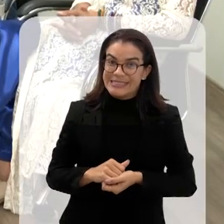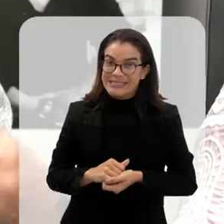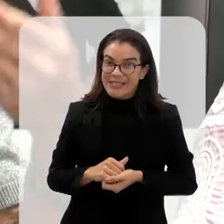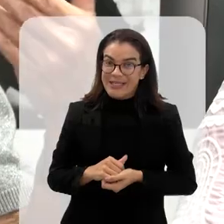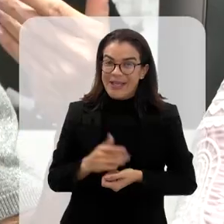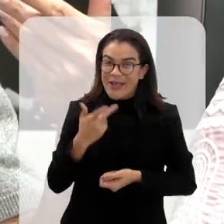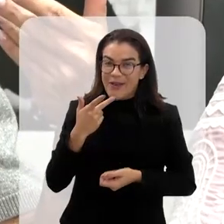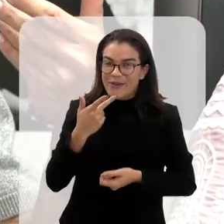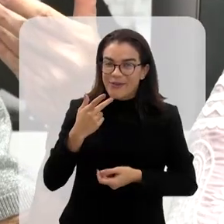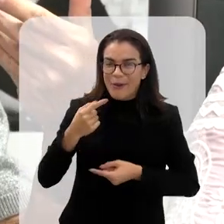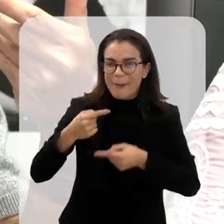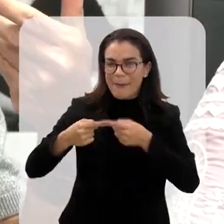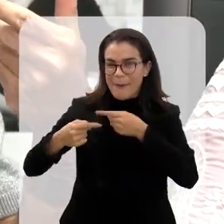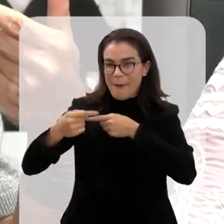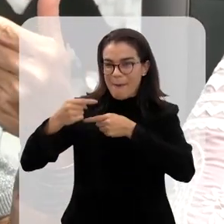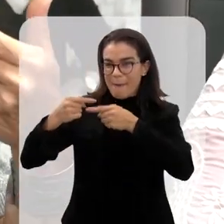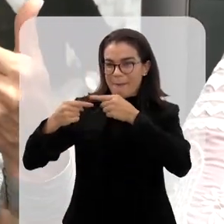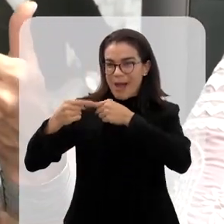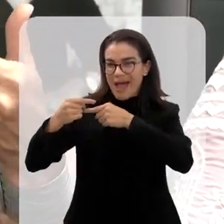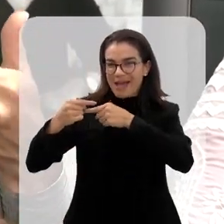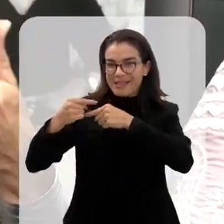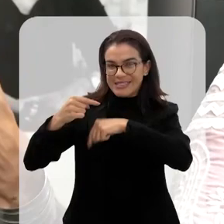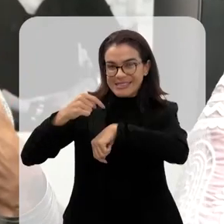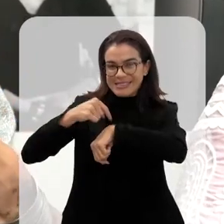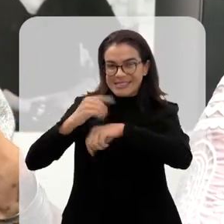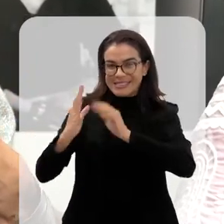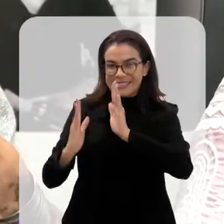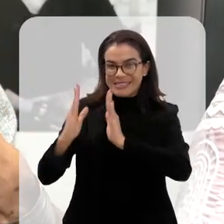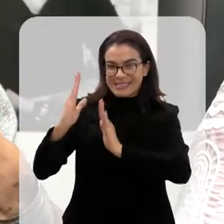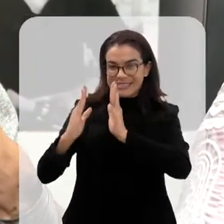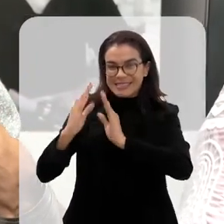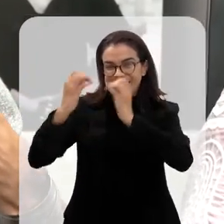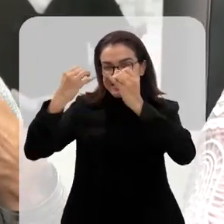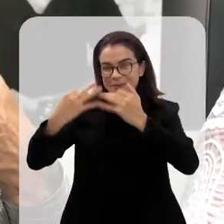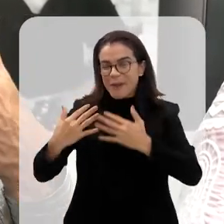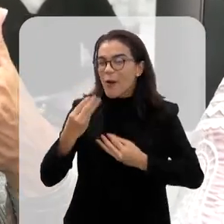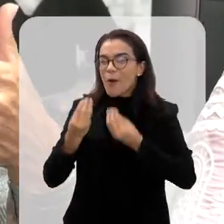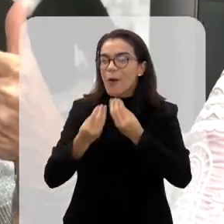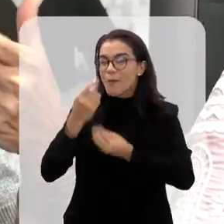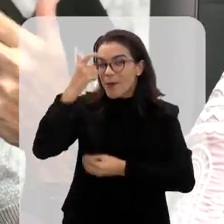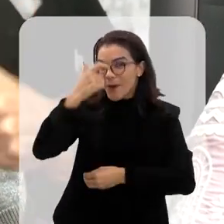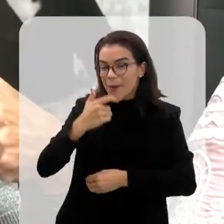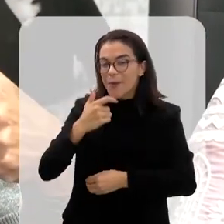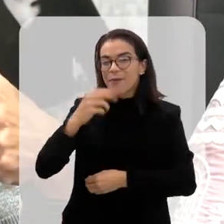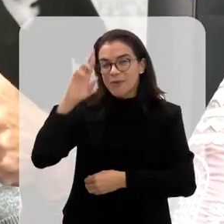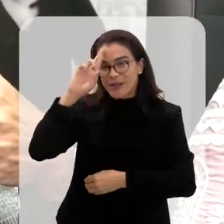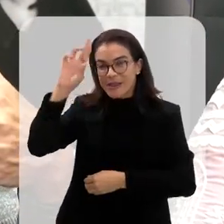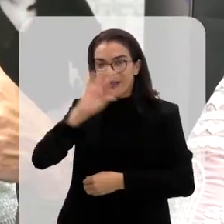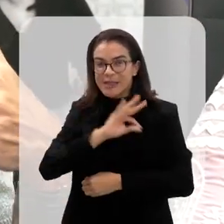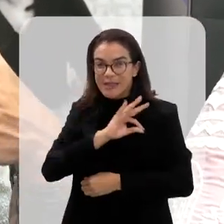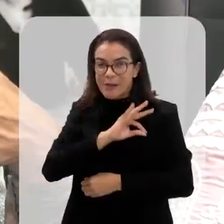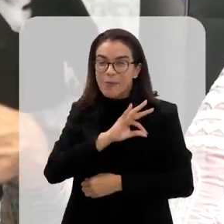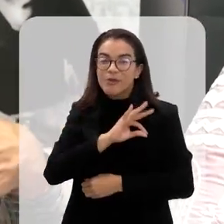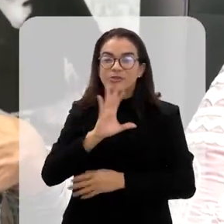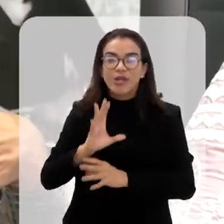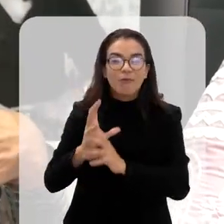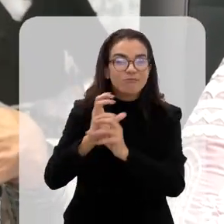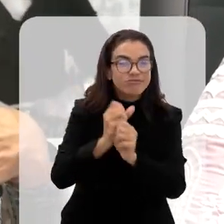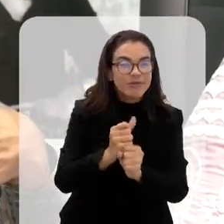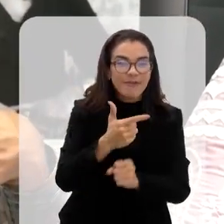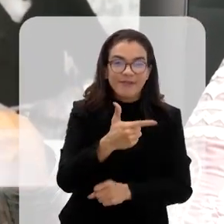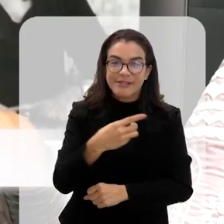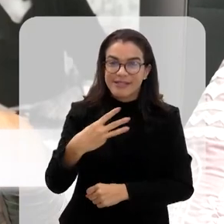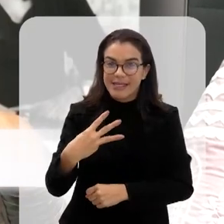Eu vou até voltar um pouquinho no tempo e explicar um pouco da minha trajetória. Eu sou delegada de polícia, sou policial há